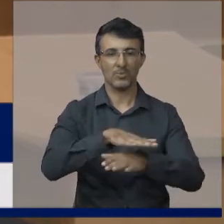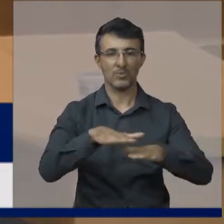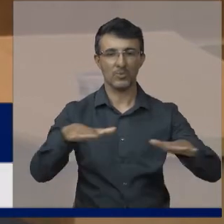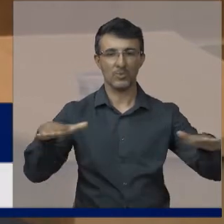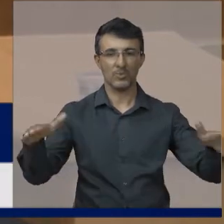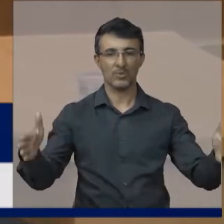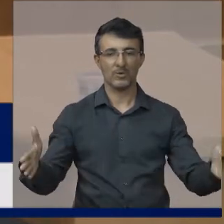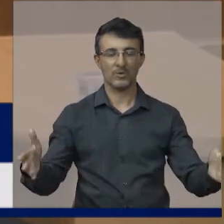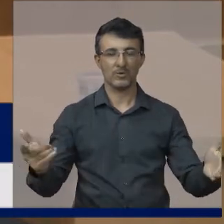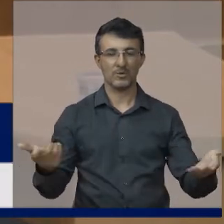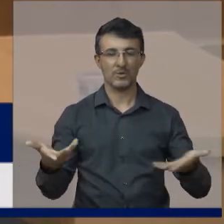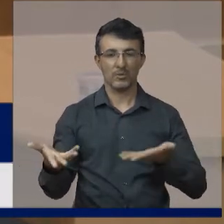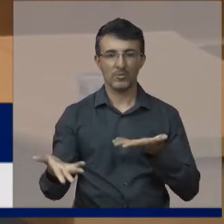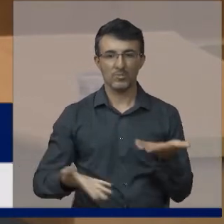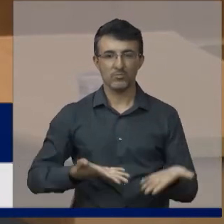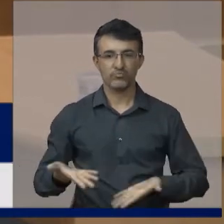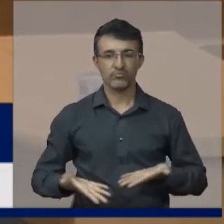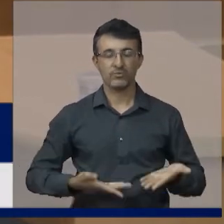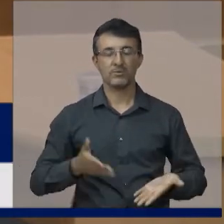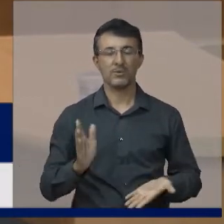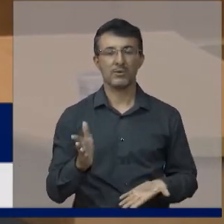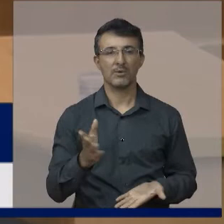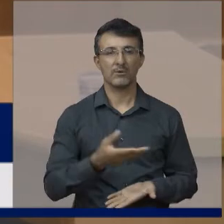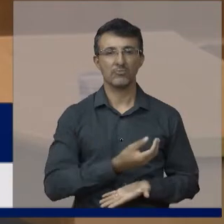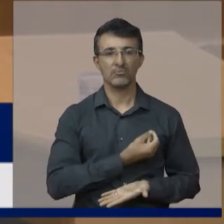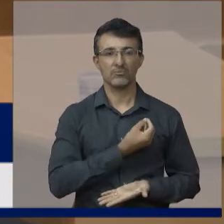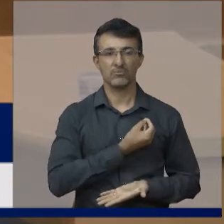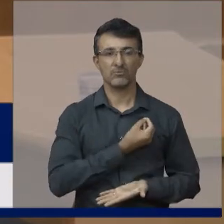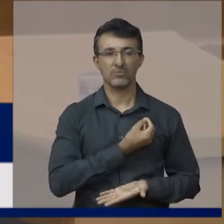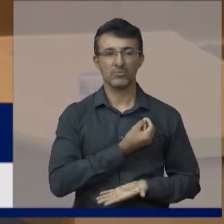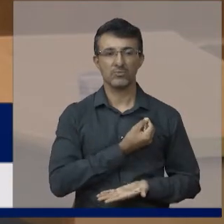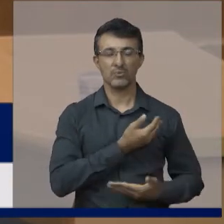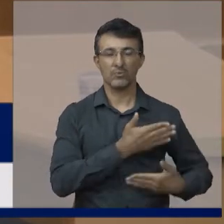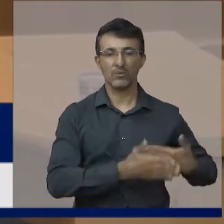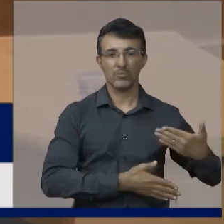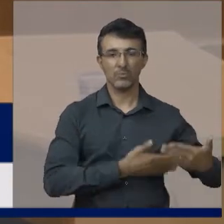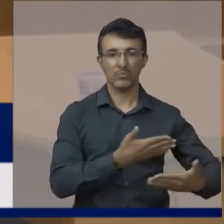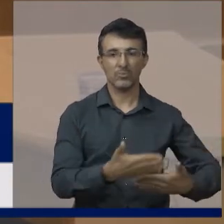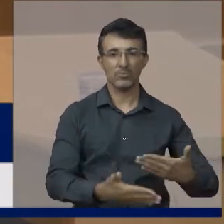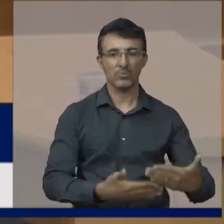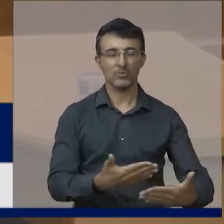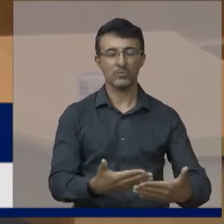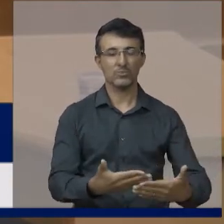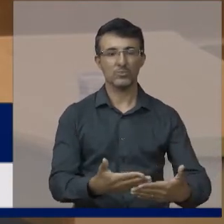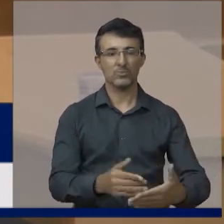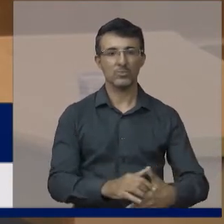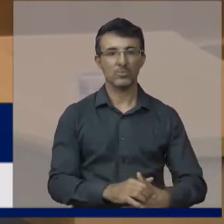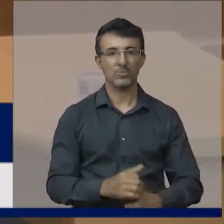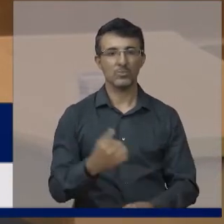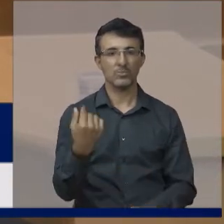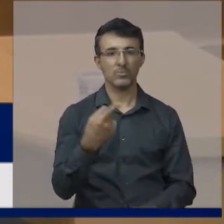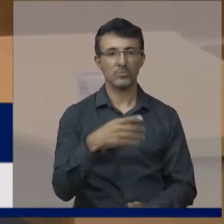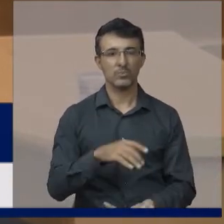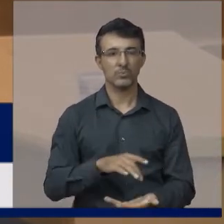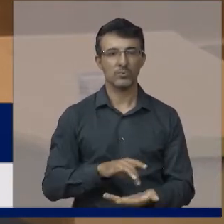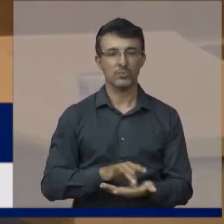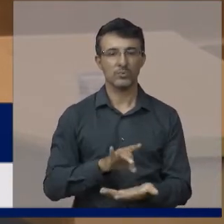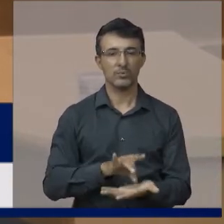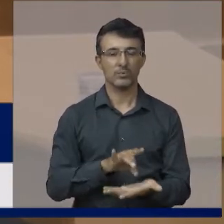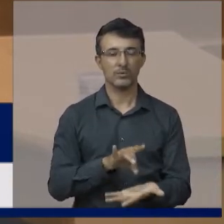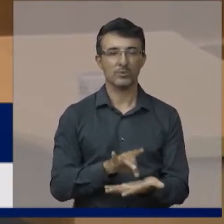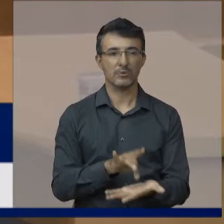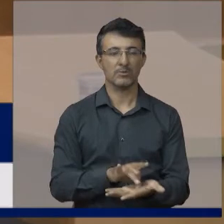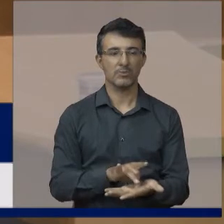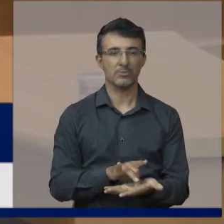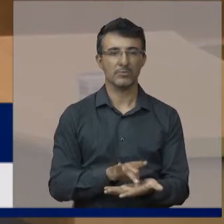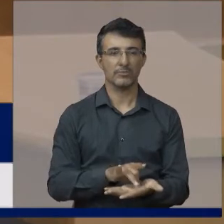aqui, um cara leal, um cara sincero, um cara verdadeiro. E